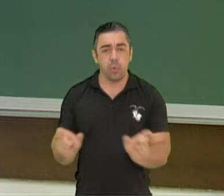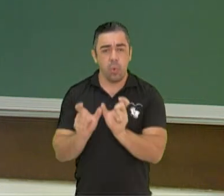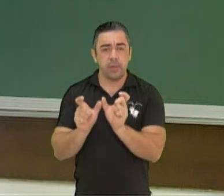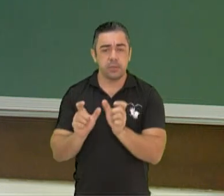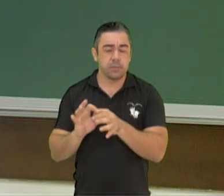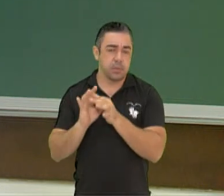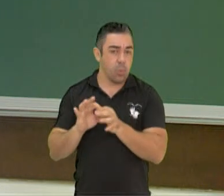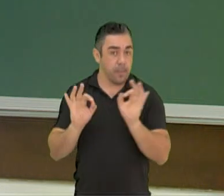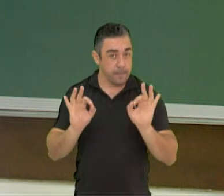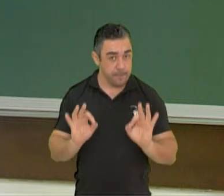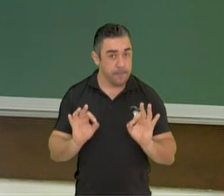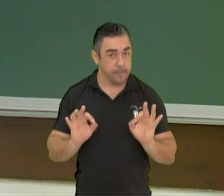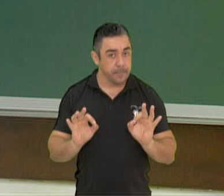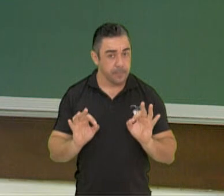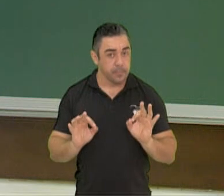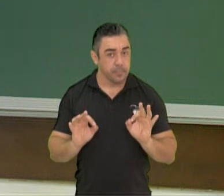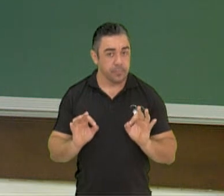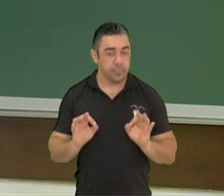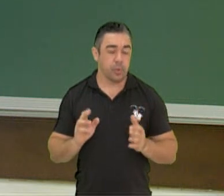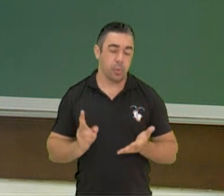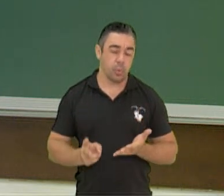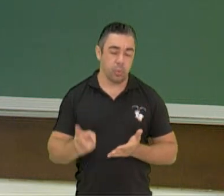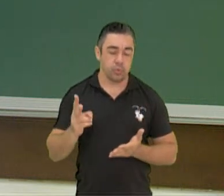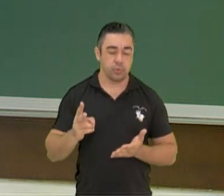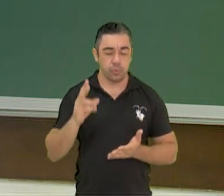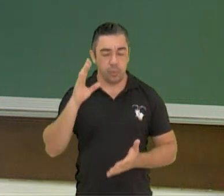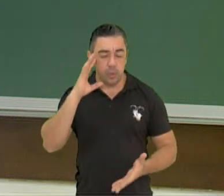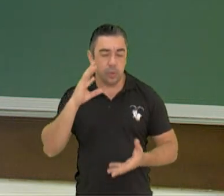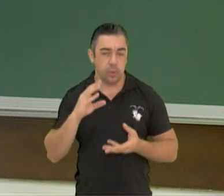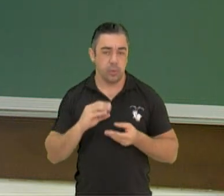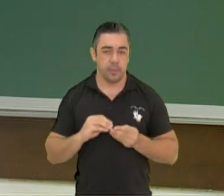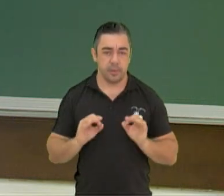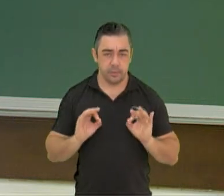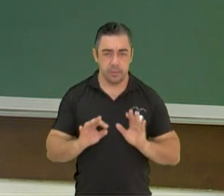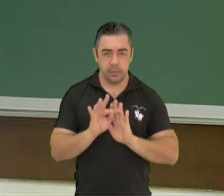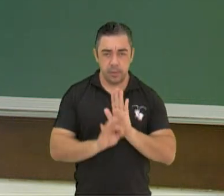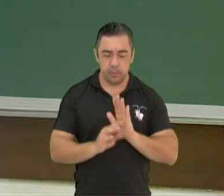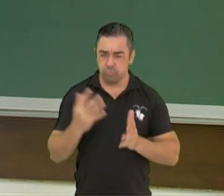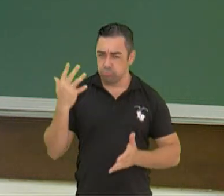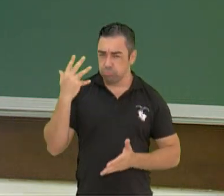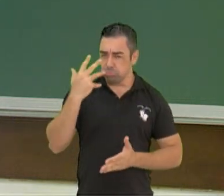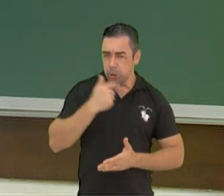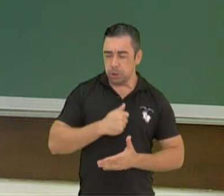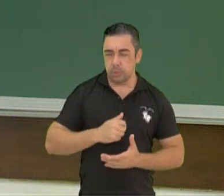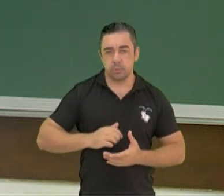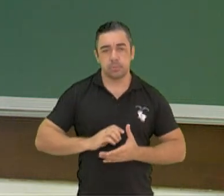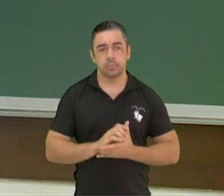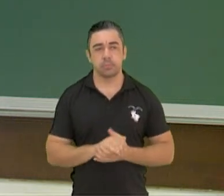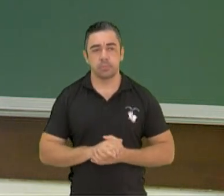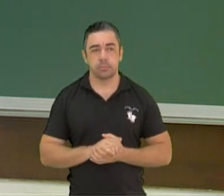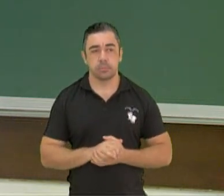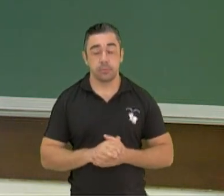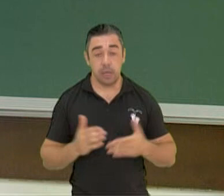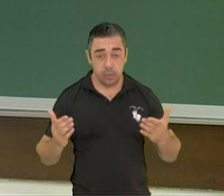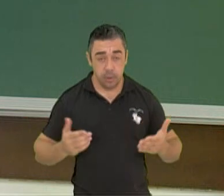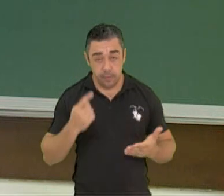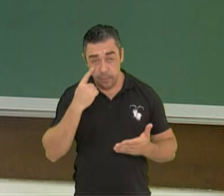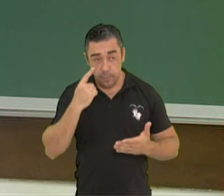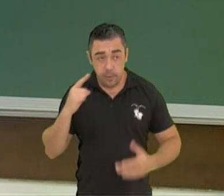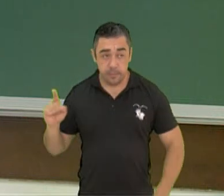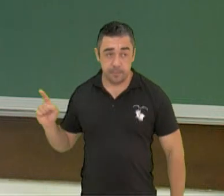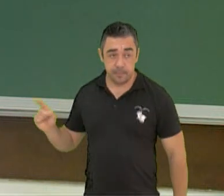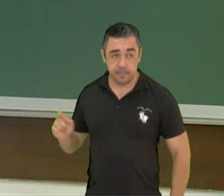conectivo adequado e manter, então, o meu texto belo. Então, vamos lá.